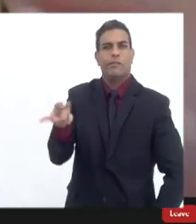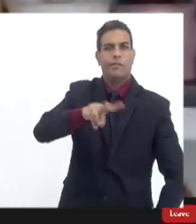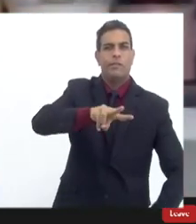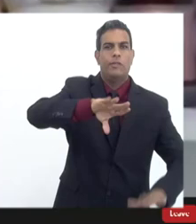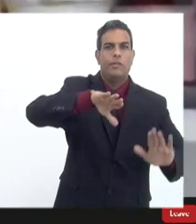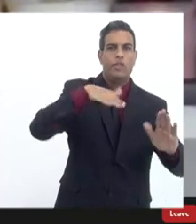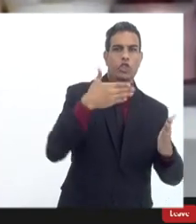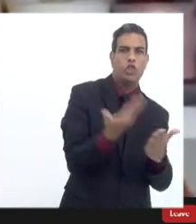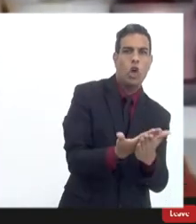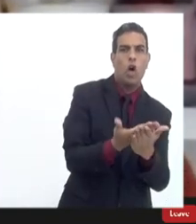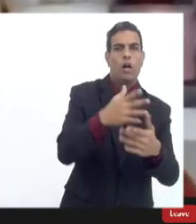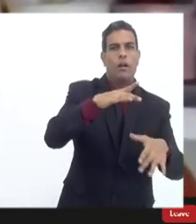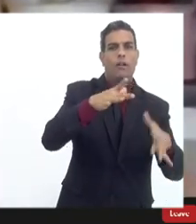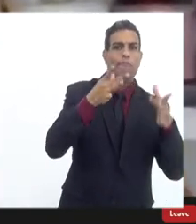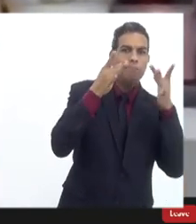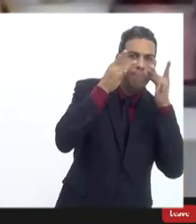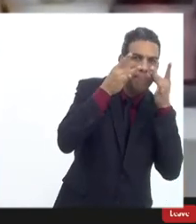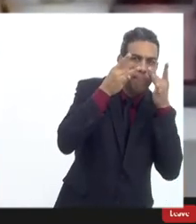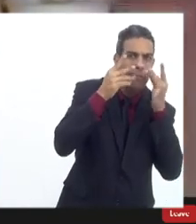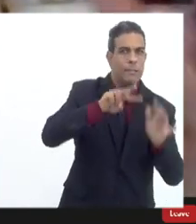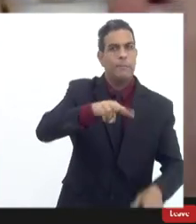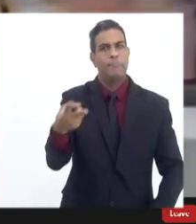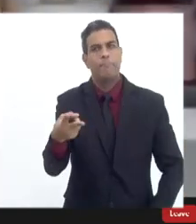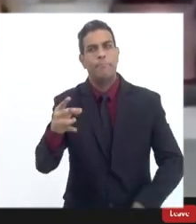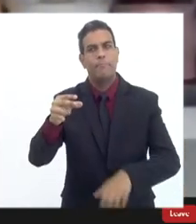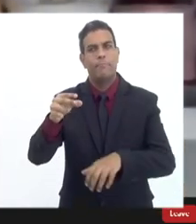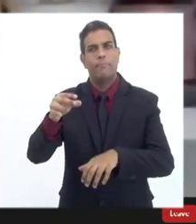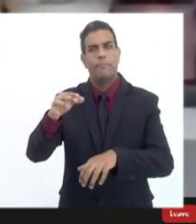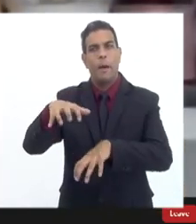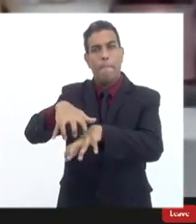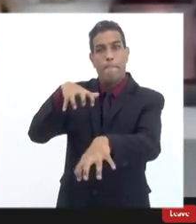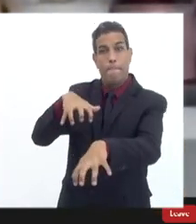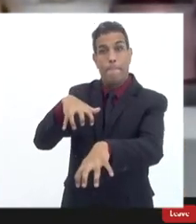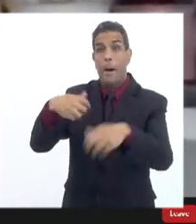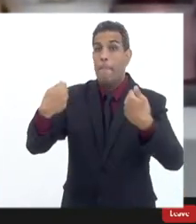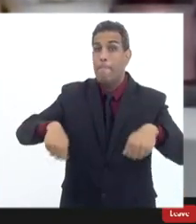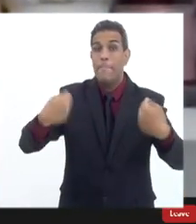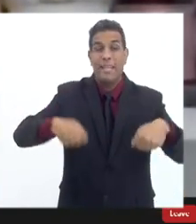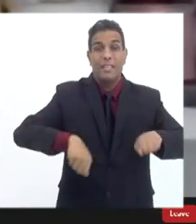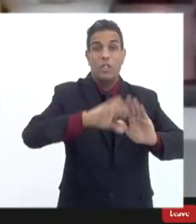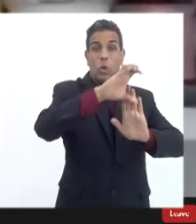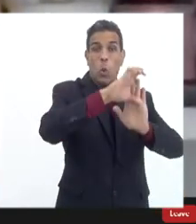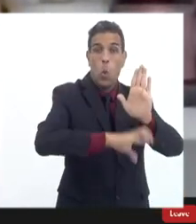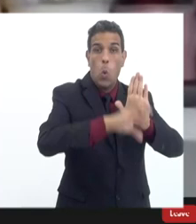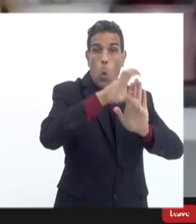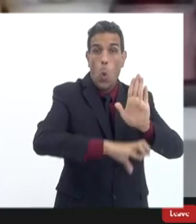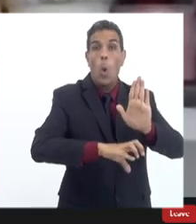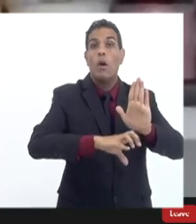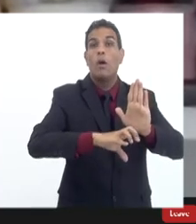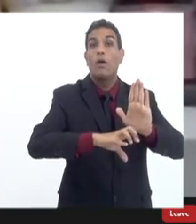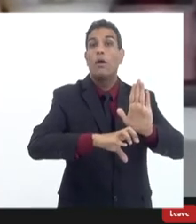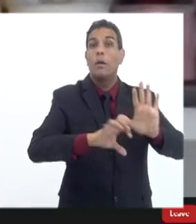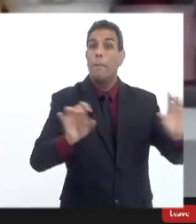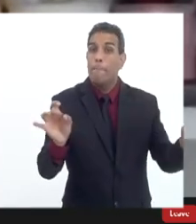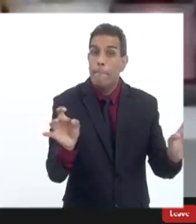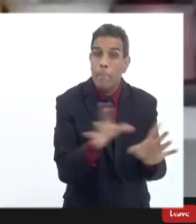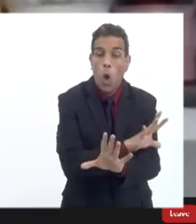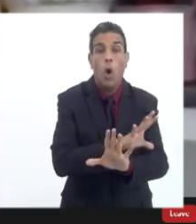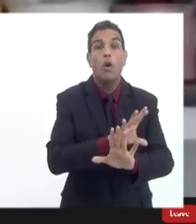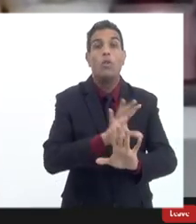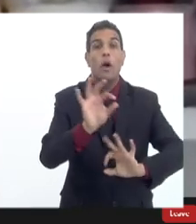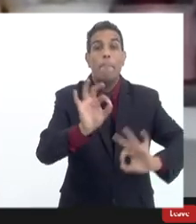vai revezando, isto demanda um desenho curricular próprio, um planejamento próprio para